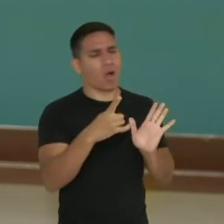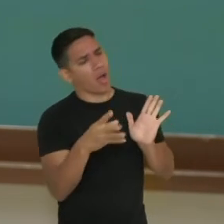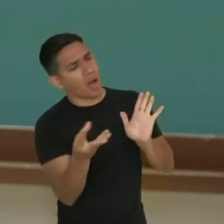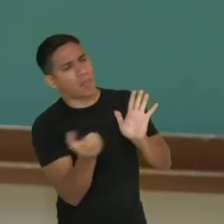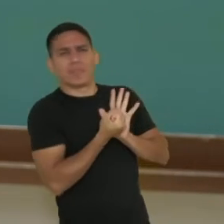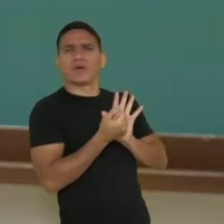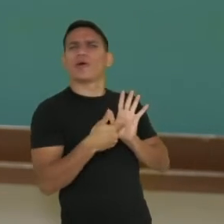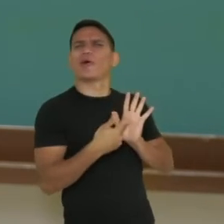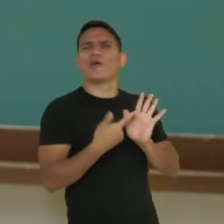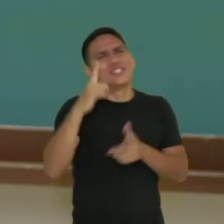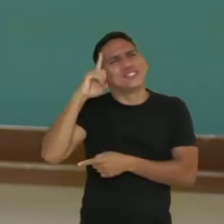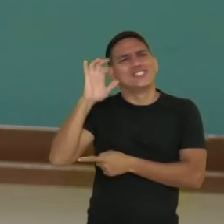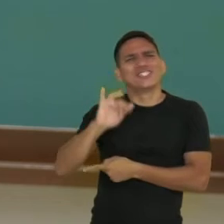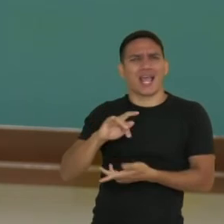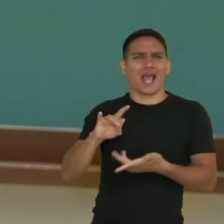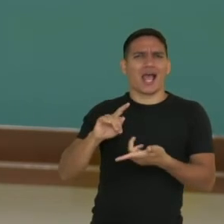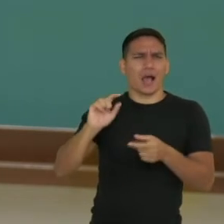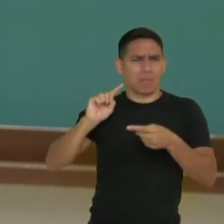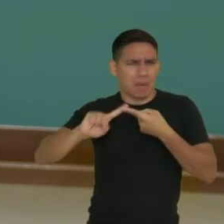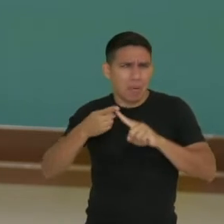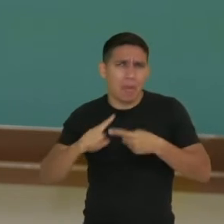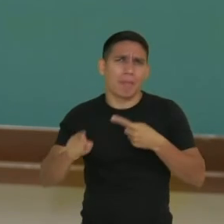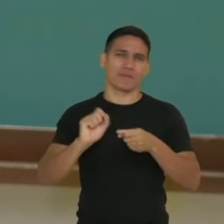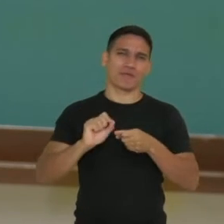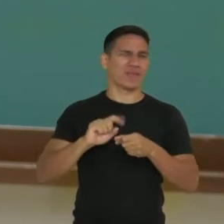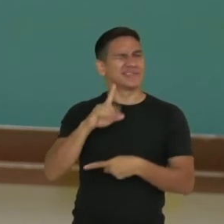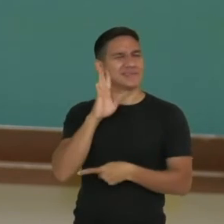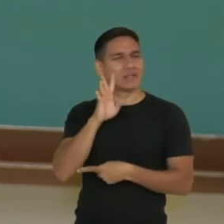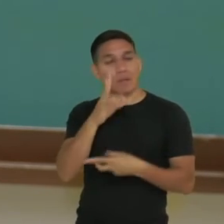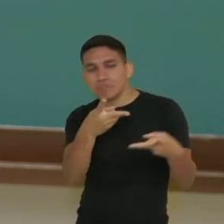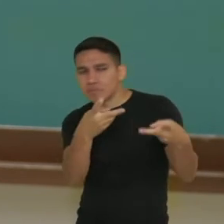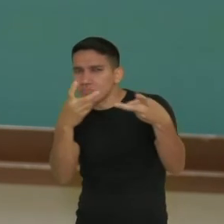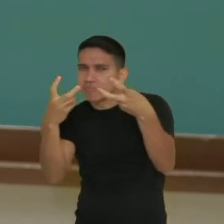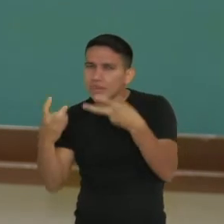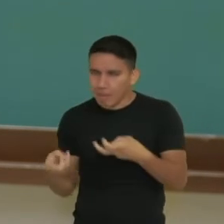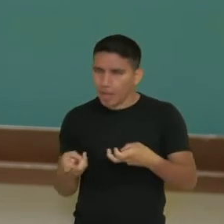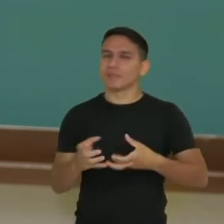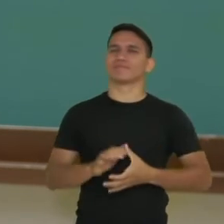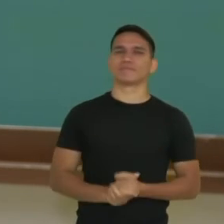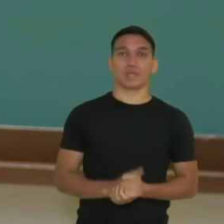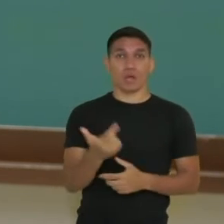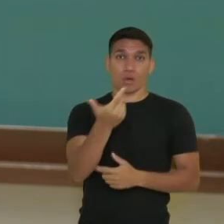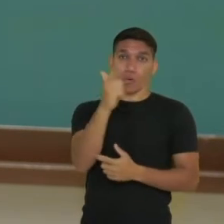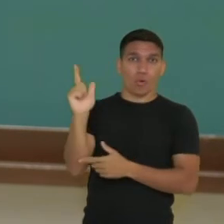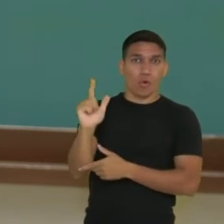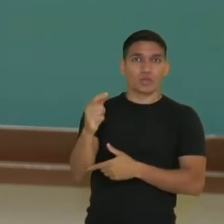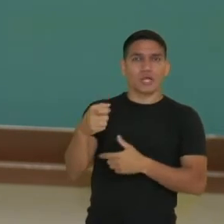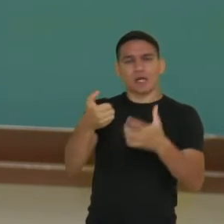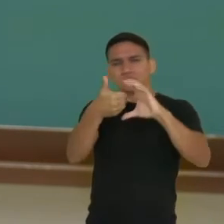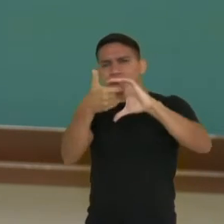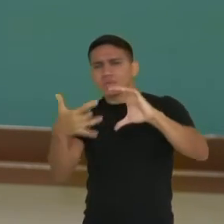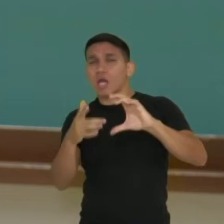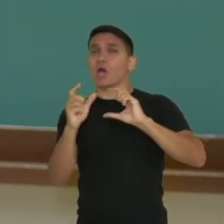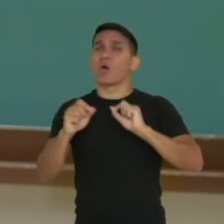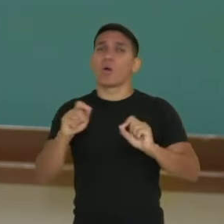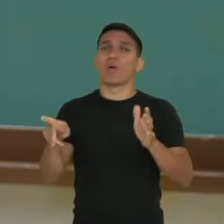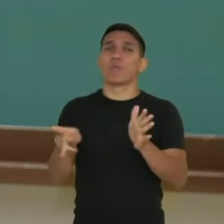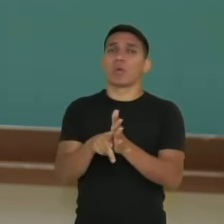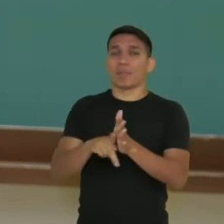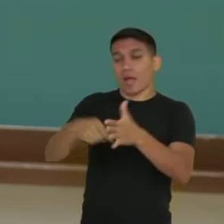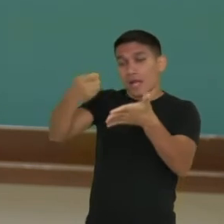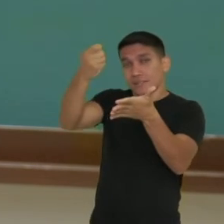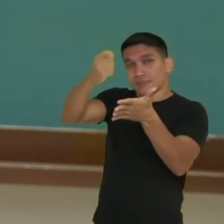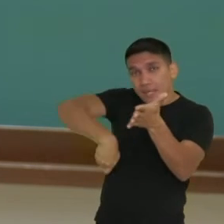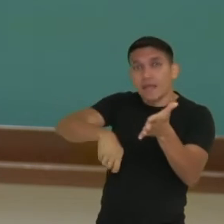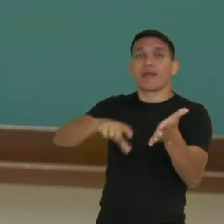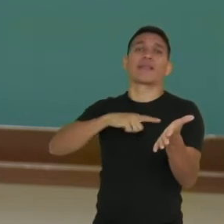elaborado, certo? Então é bem legal que você vai percebendo essas características. Outra característica é que eles são assinados, então por quem